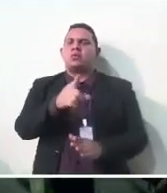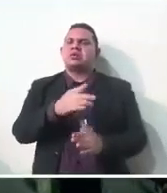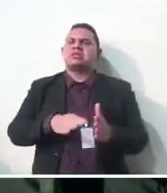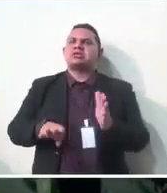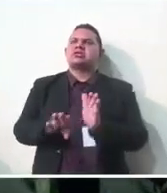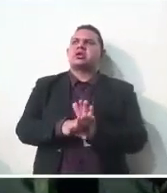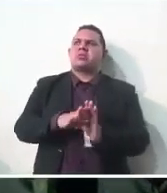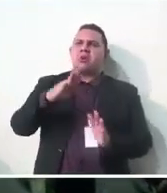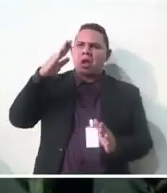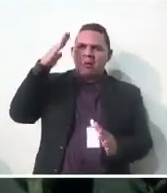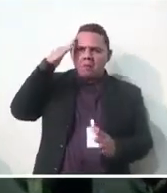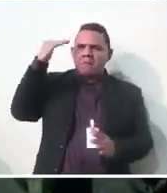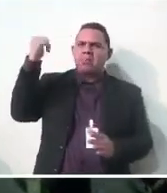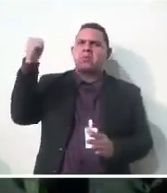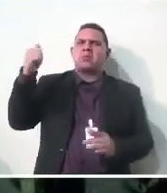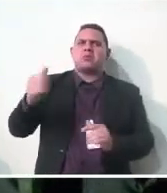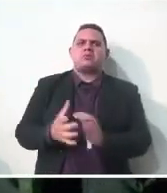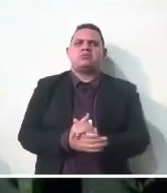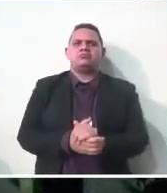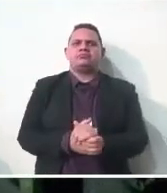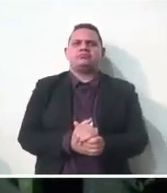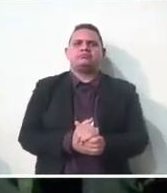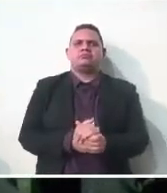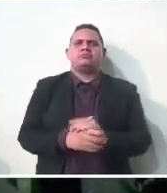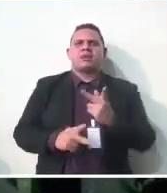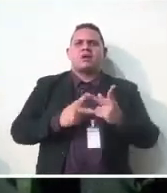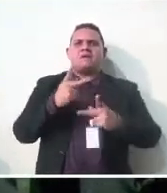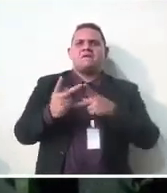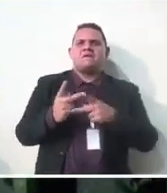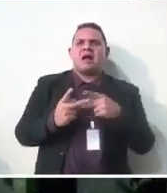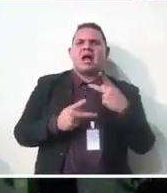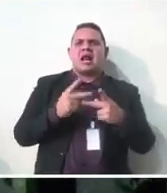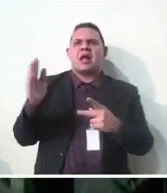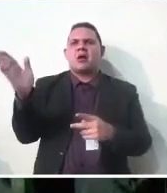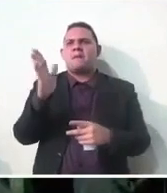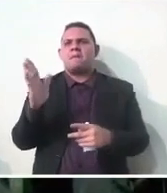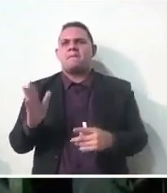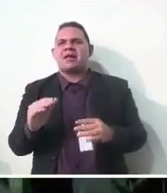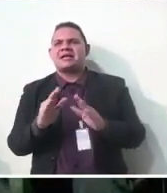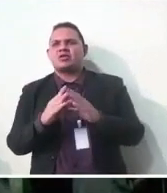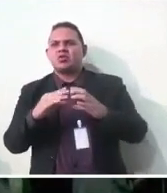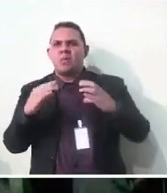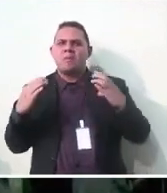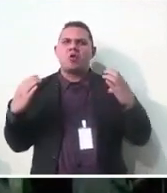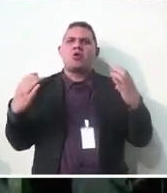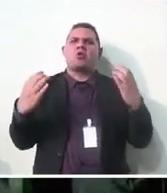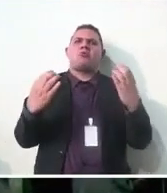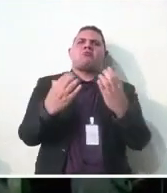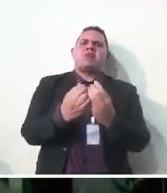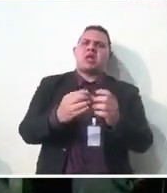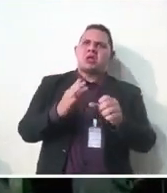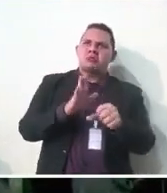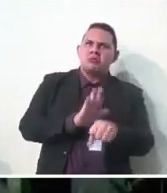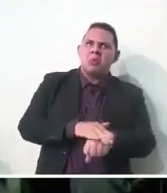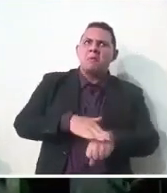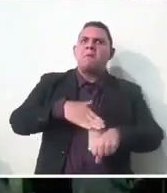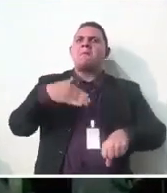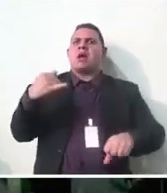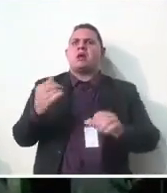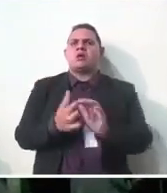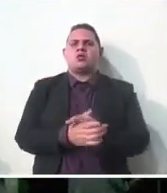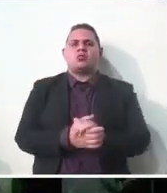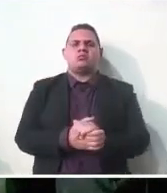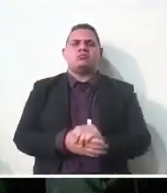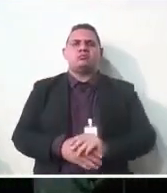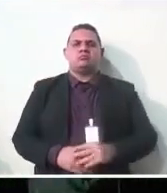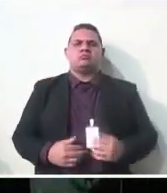ápice. Todo mês tu viaja para pregar fora do Brasil. Tu prega nas maiores convenções, nos maiores congressos. Não precisa provar mais